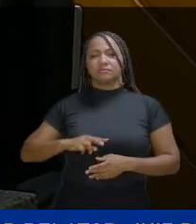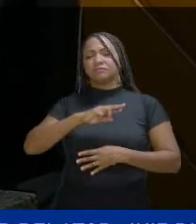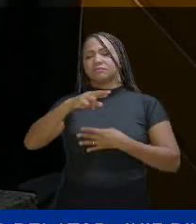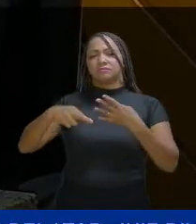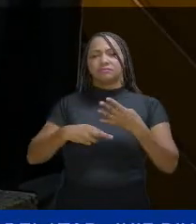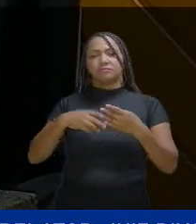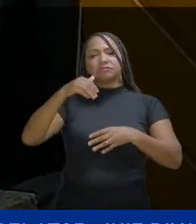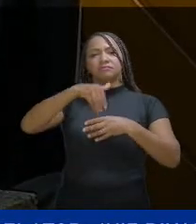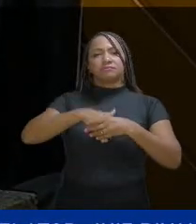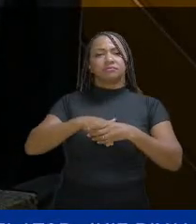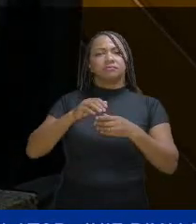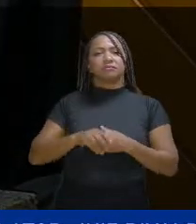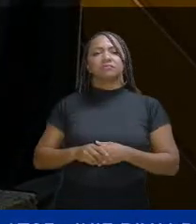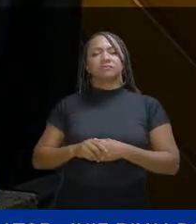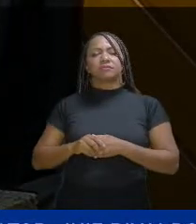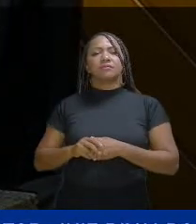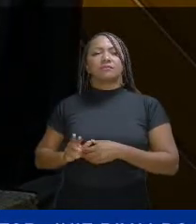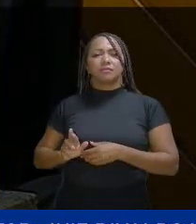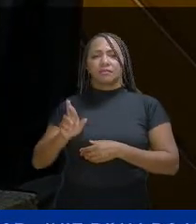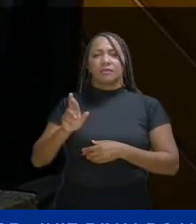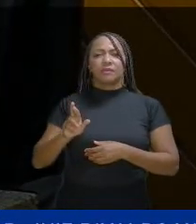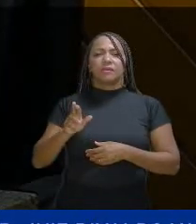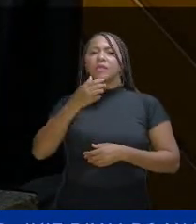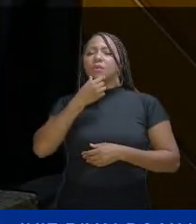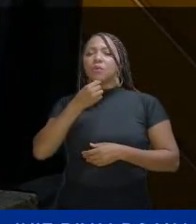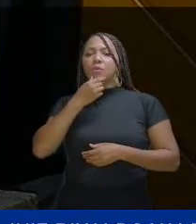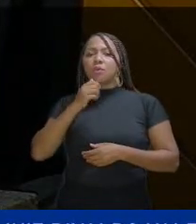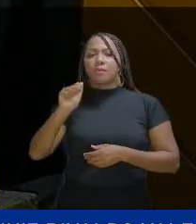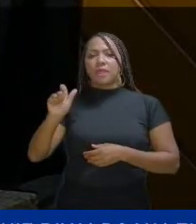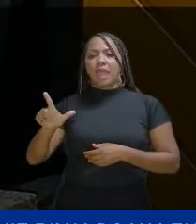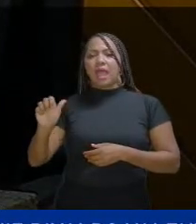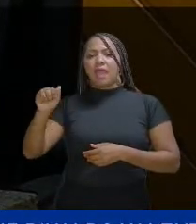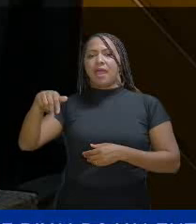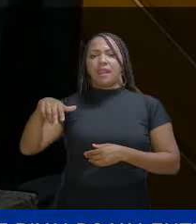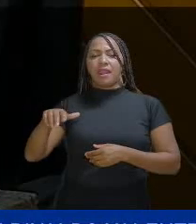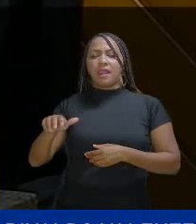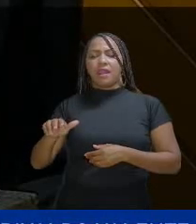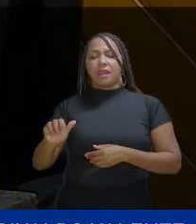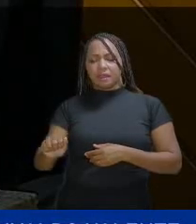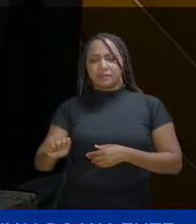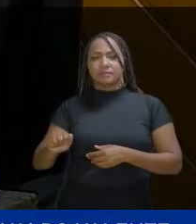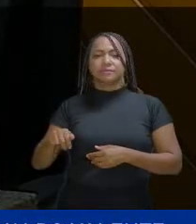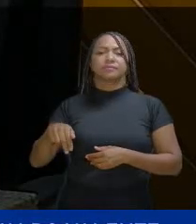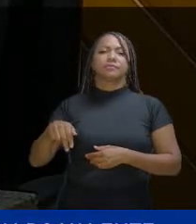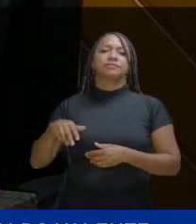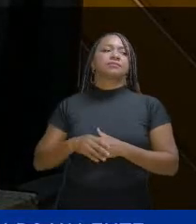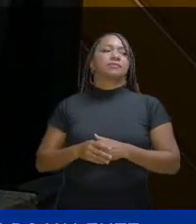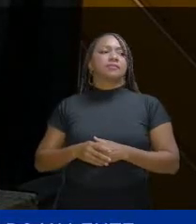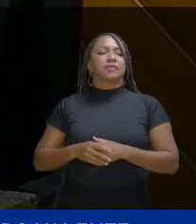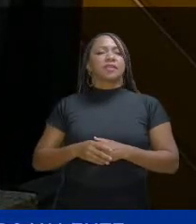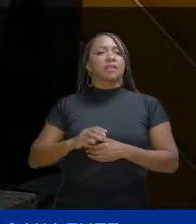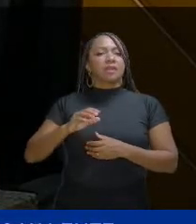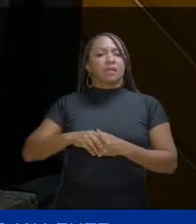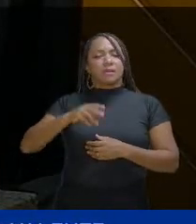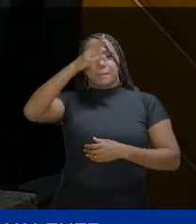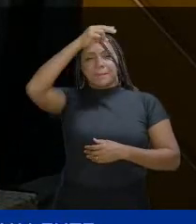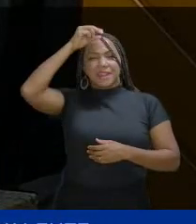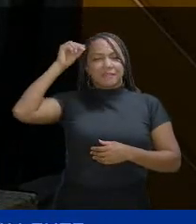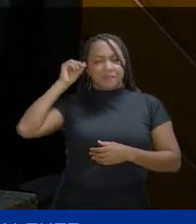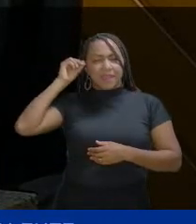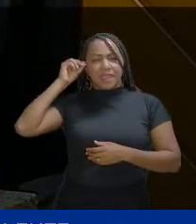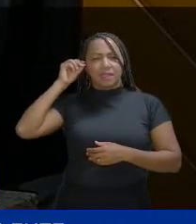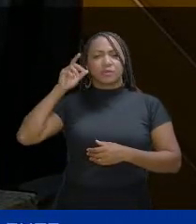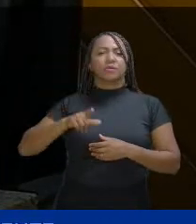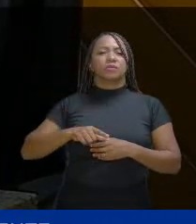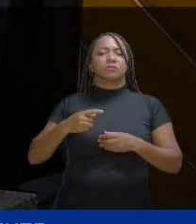nos interposto cursos, por coxas Alain dos laterais, Santos, os álcool de armação de Alain couro, do nariz Socorro Souza afilado Cavalcante, e barba candidato ao cargo de escalada, prefeito do curta, município de grisalha, Calçoene